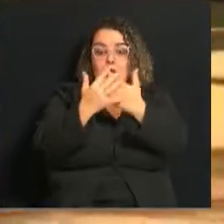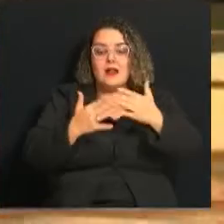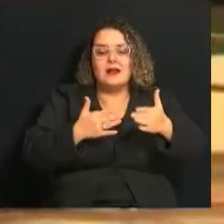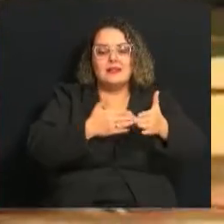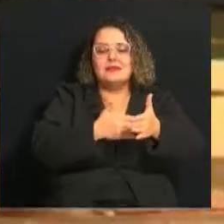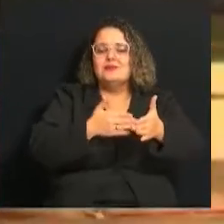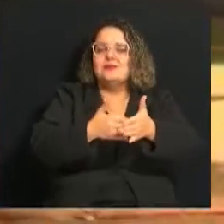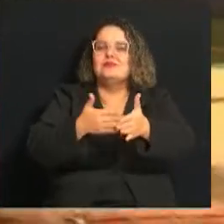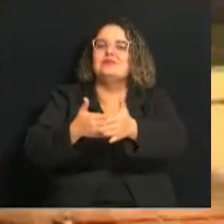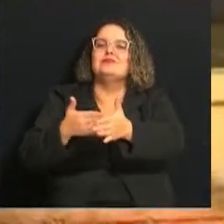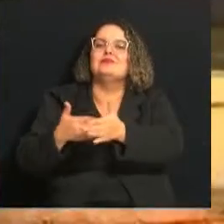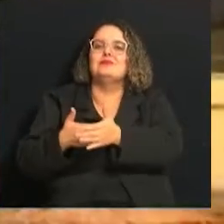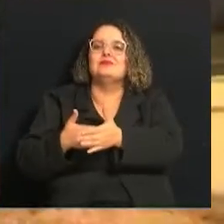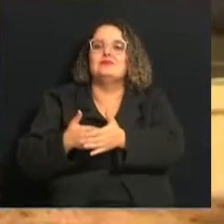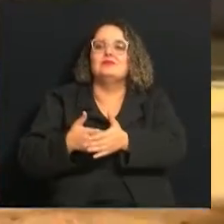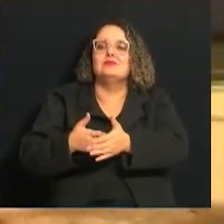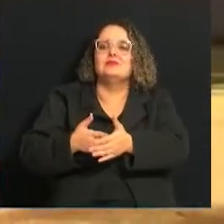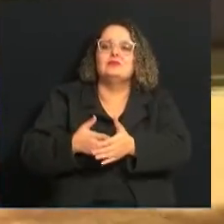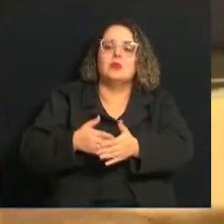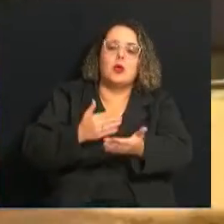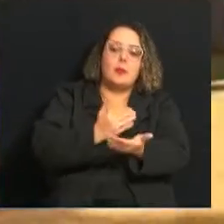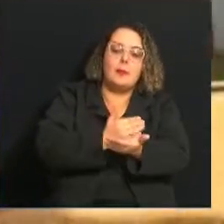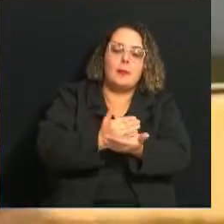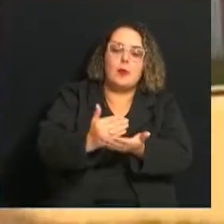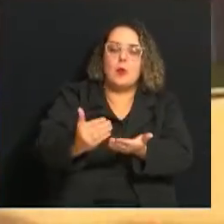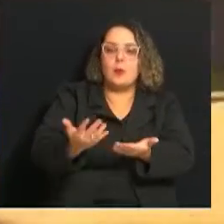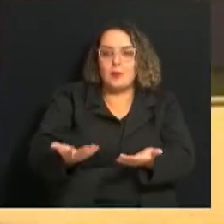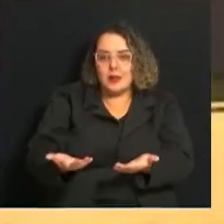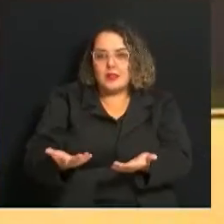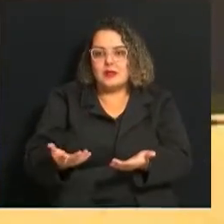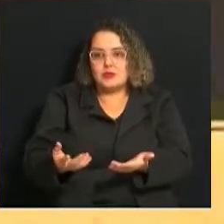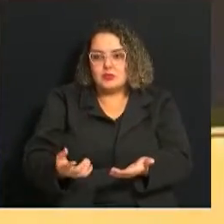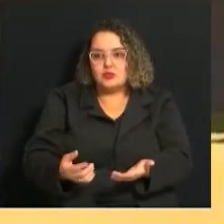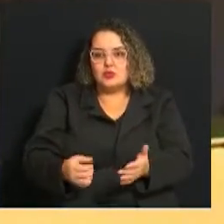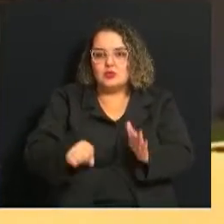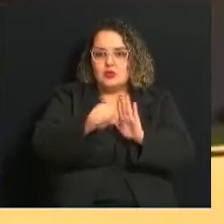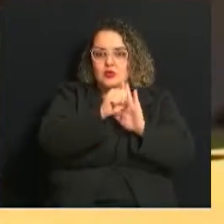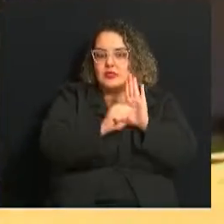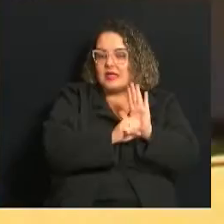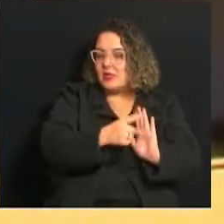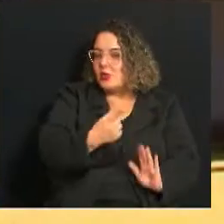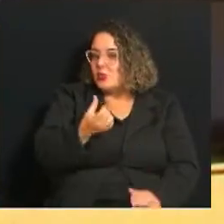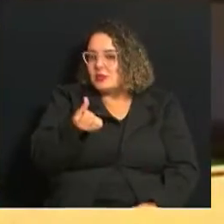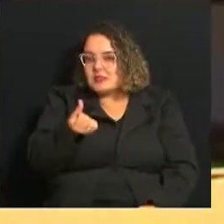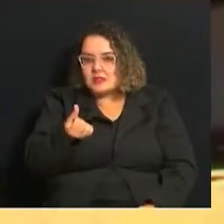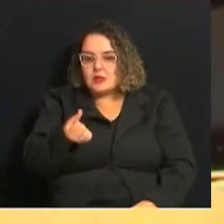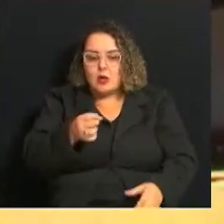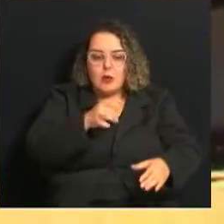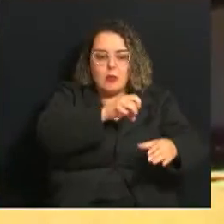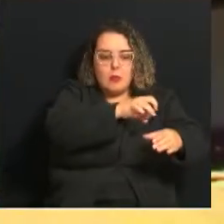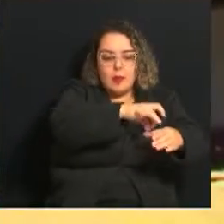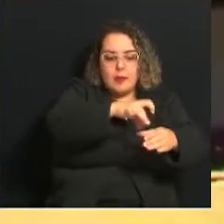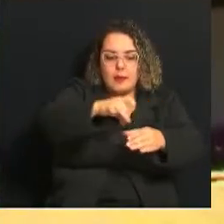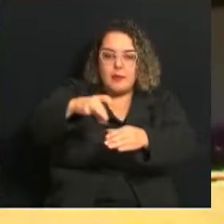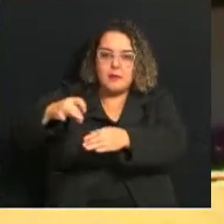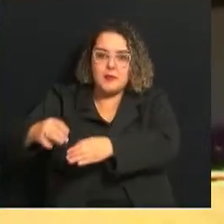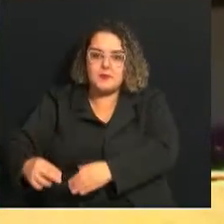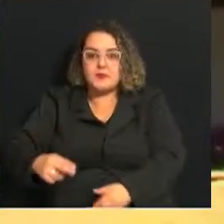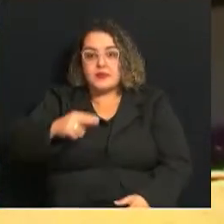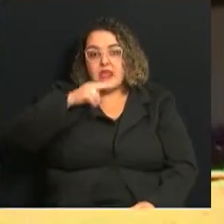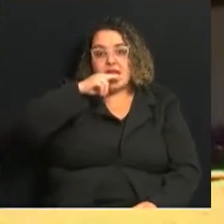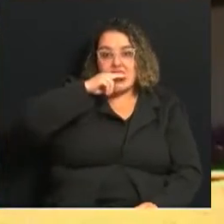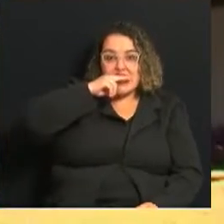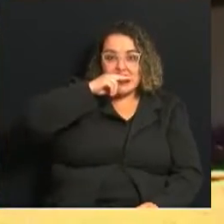ao litoral, né, iniciada no século XVI com o cultivo da cana-de-açúcar, principalmente no Nordeste,